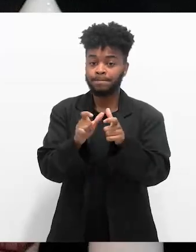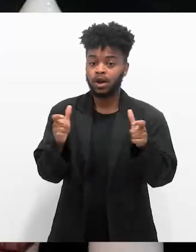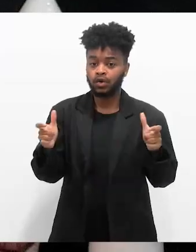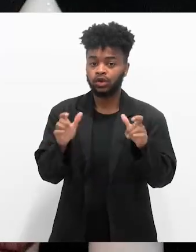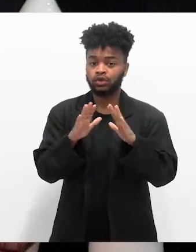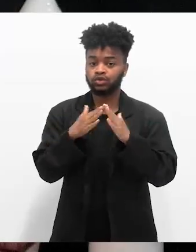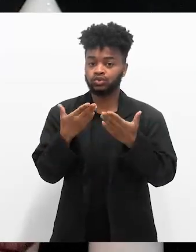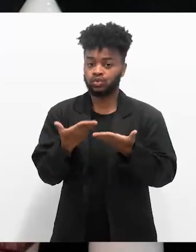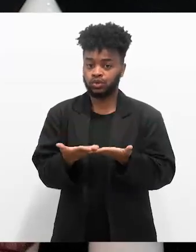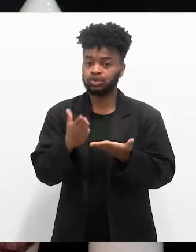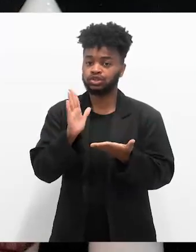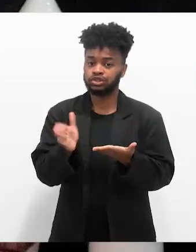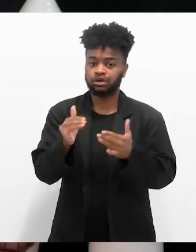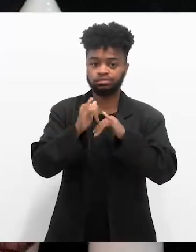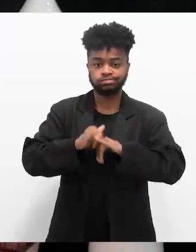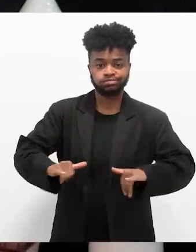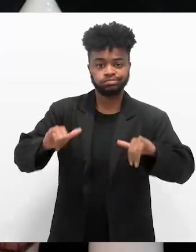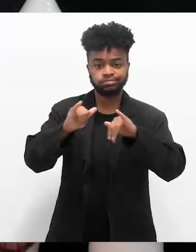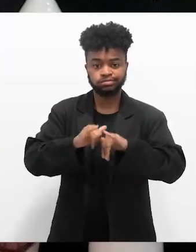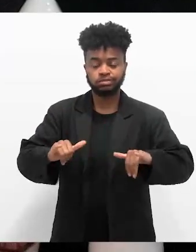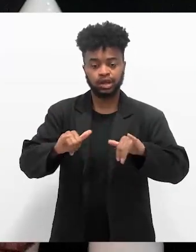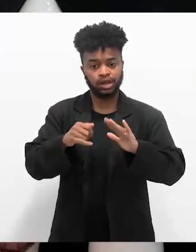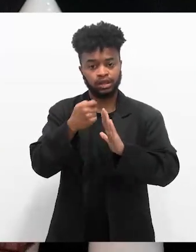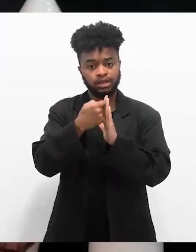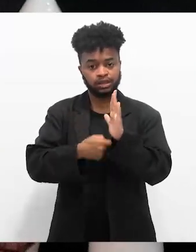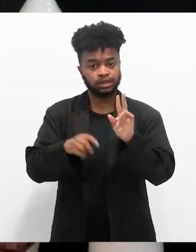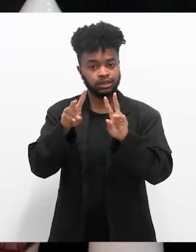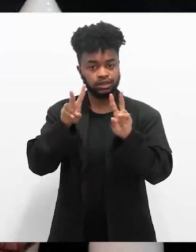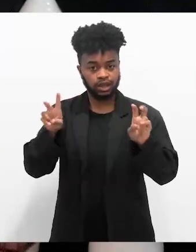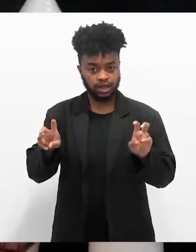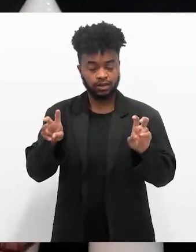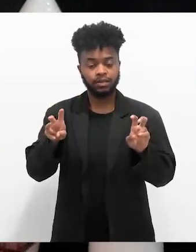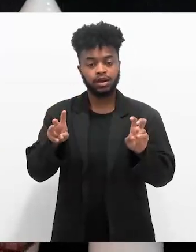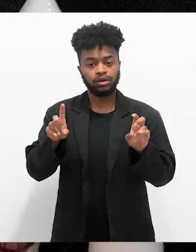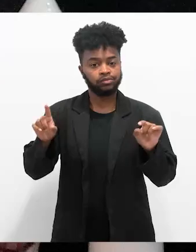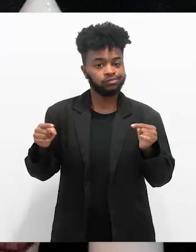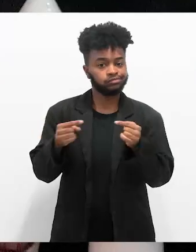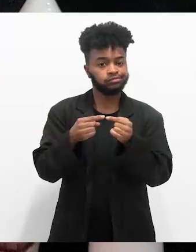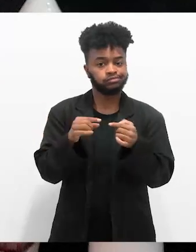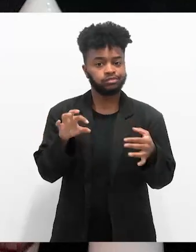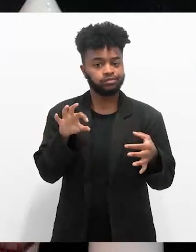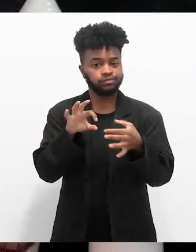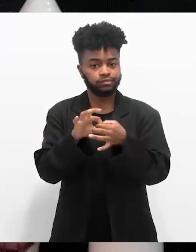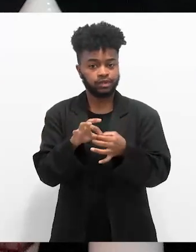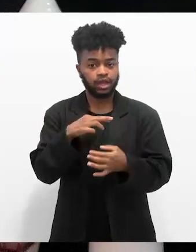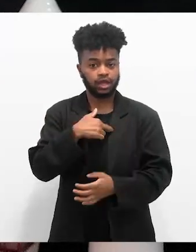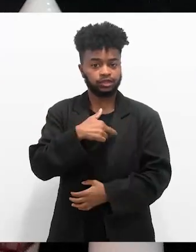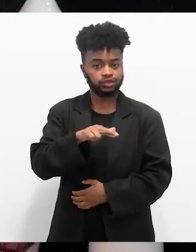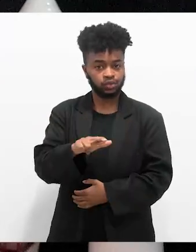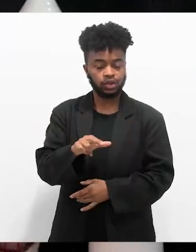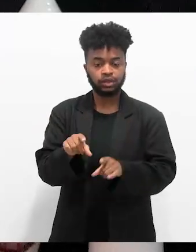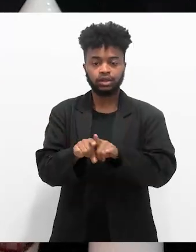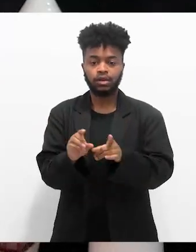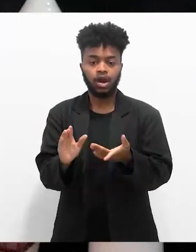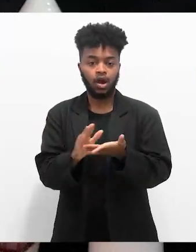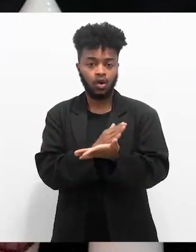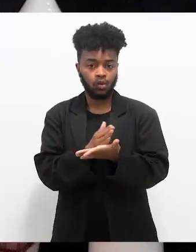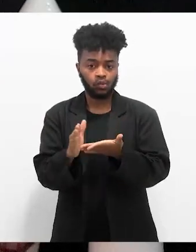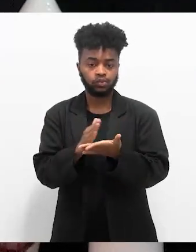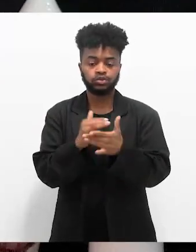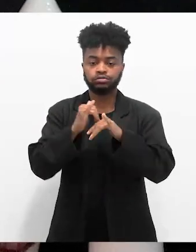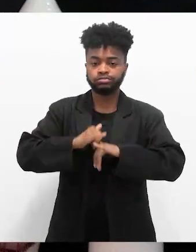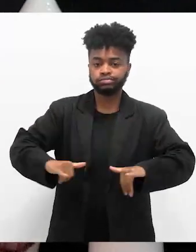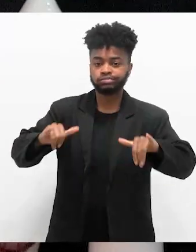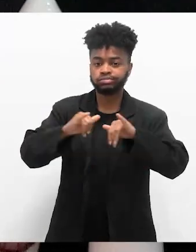lançaram seus enredos tem alguma coisa a ver com religiosidade. E mesmo aquelas que lançaram enredo